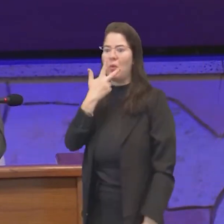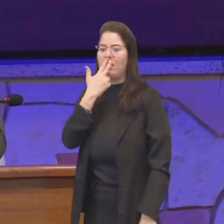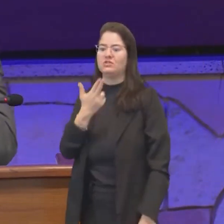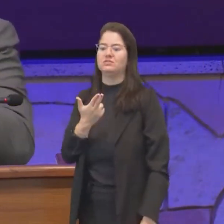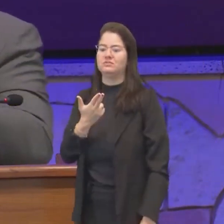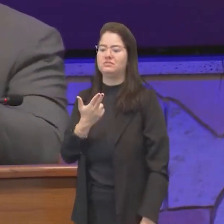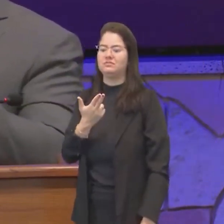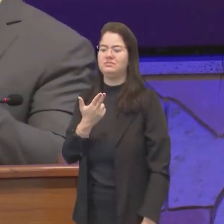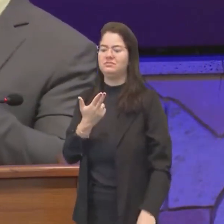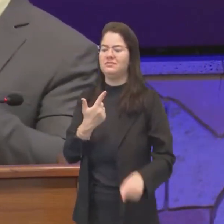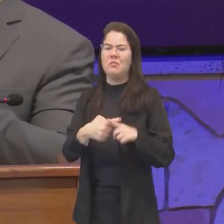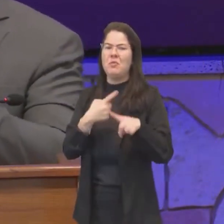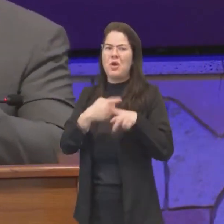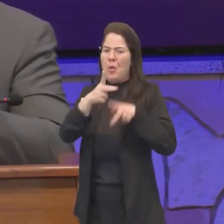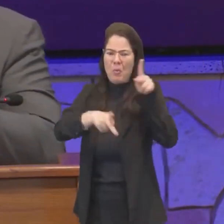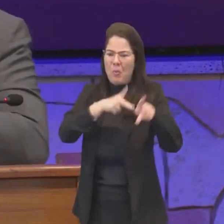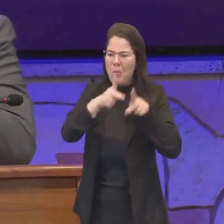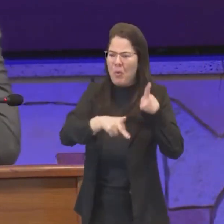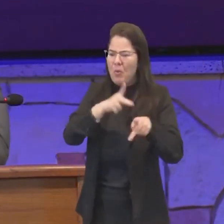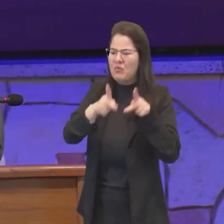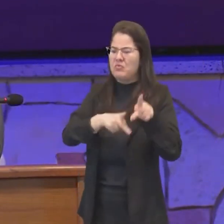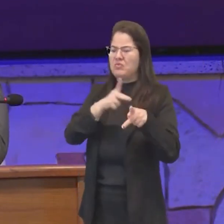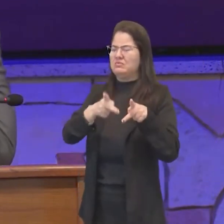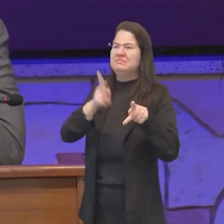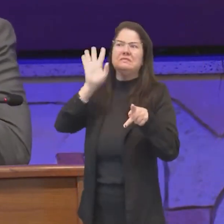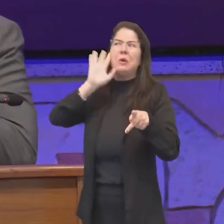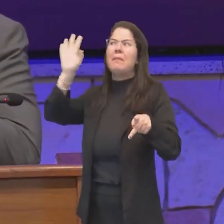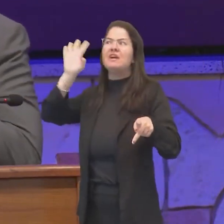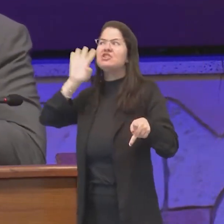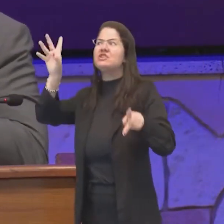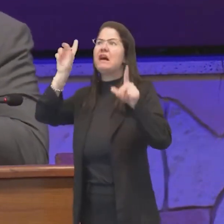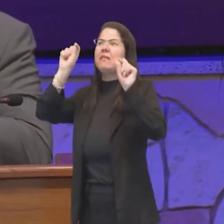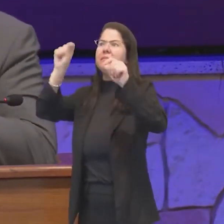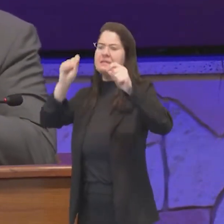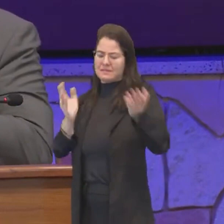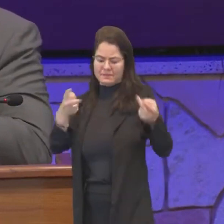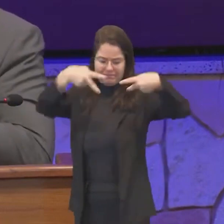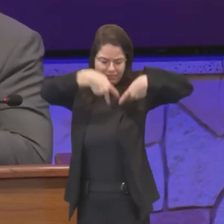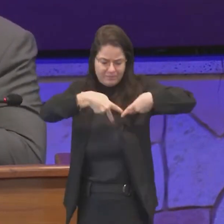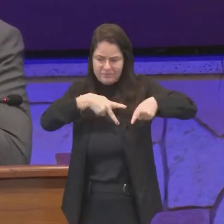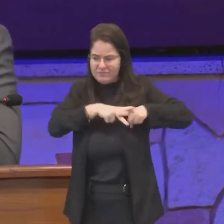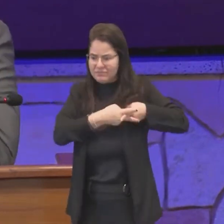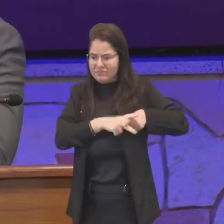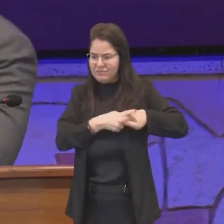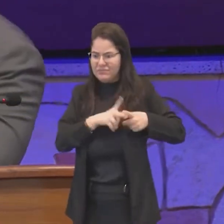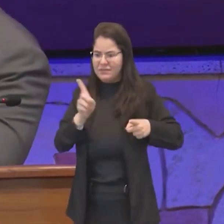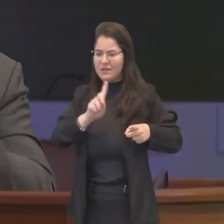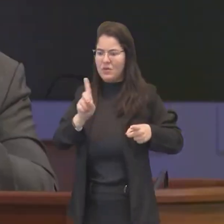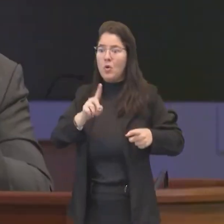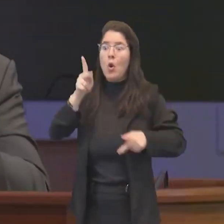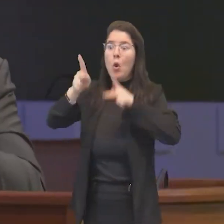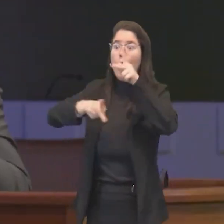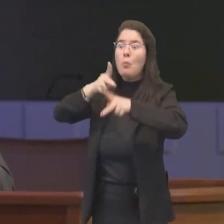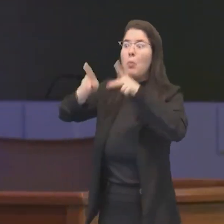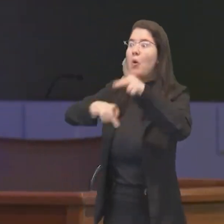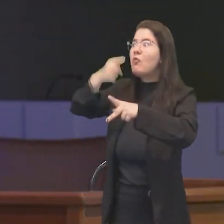Não era previsível que Deus falasse isso com eles. Talvez eles pensassem assim: ele vai mandar a gente fazer isso tantas